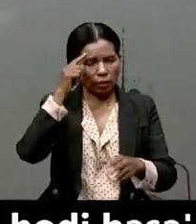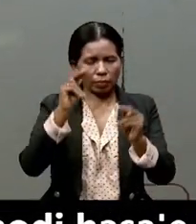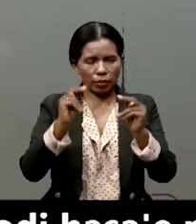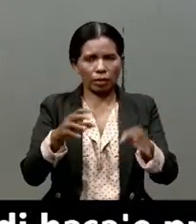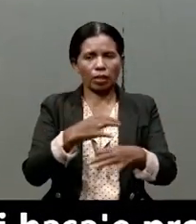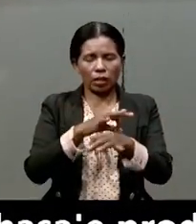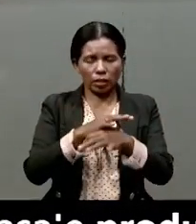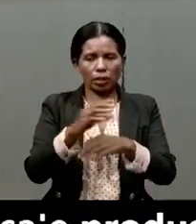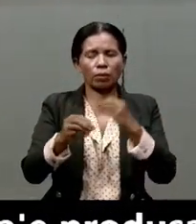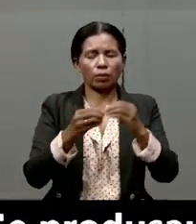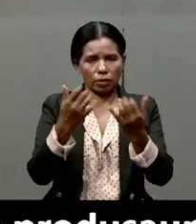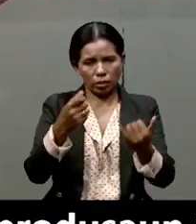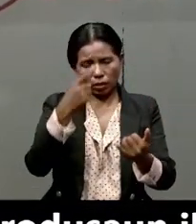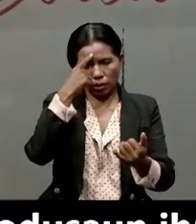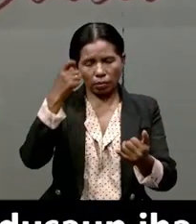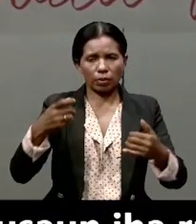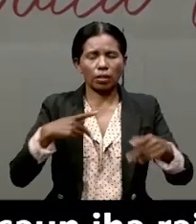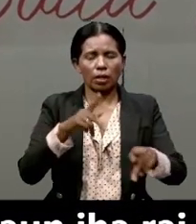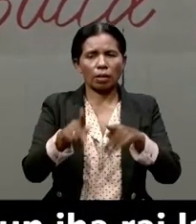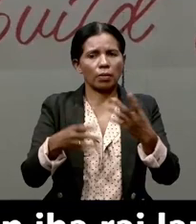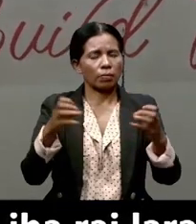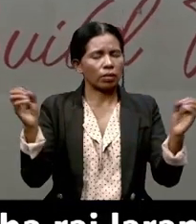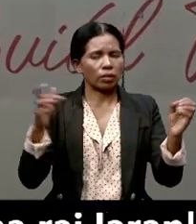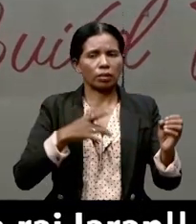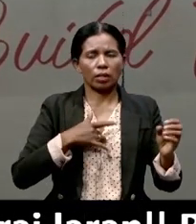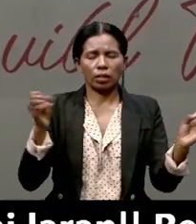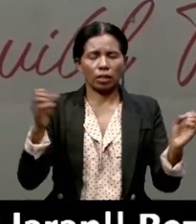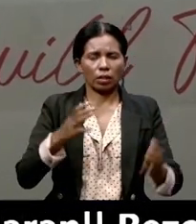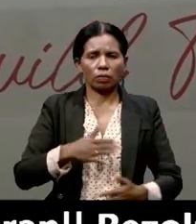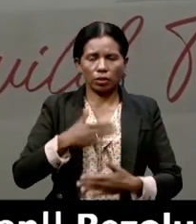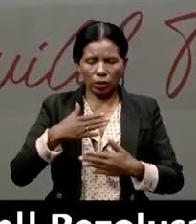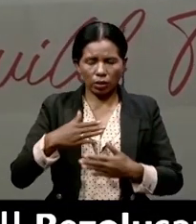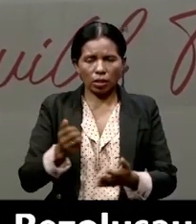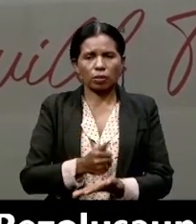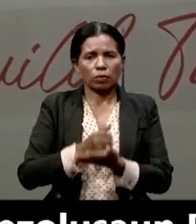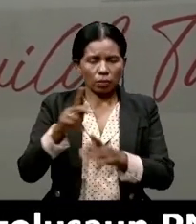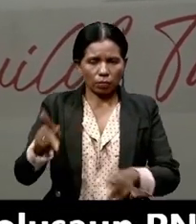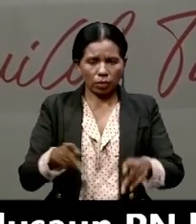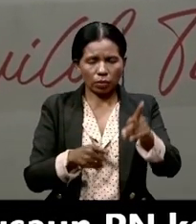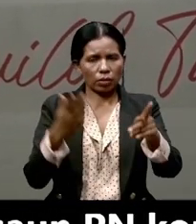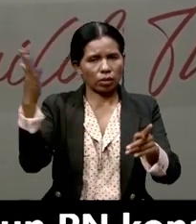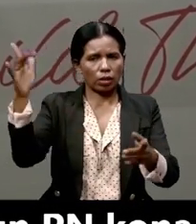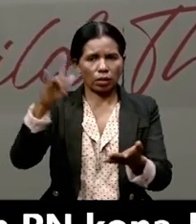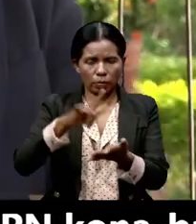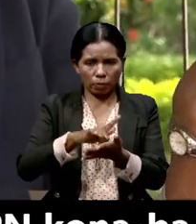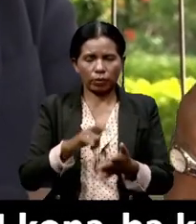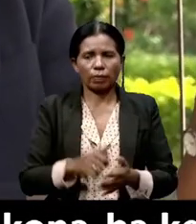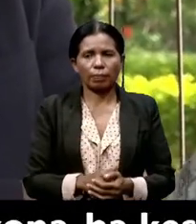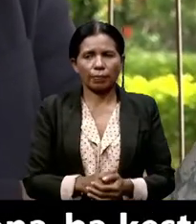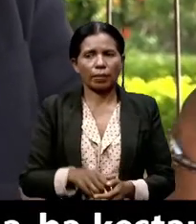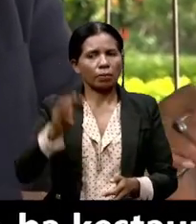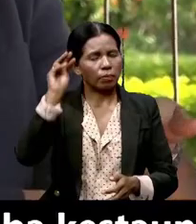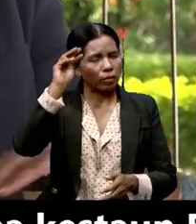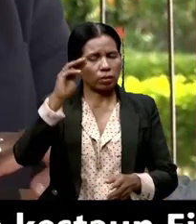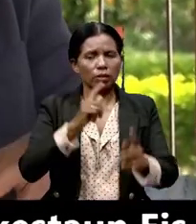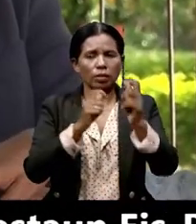de assunto, né? Tamba e amos passageiros balo lamenta o serviço atendimento público e aeroporto. Ministro de Transporte